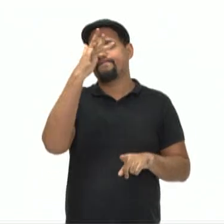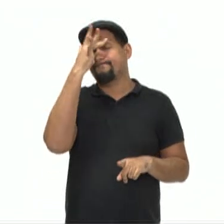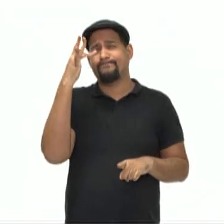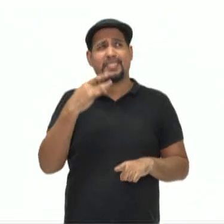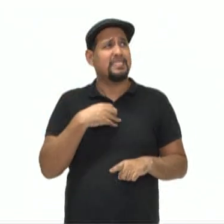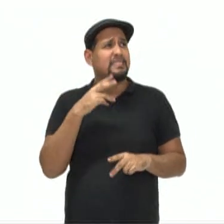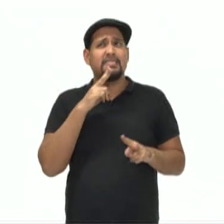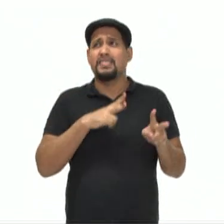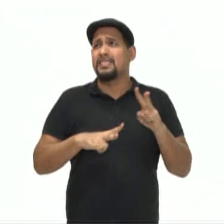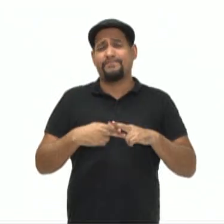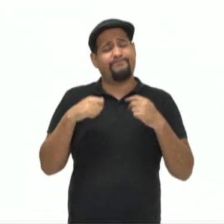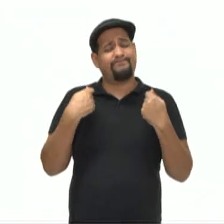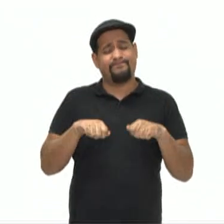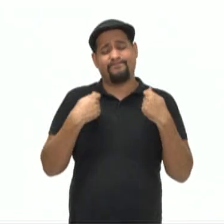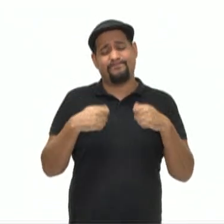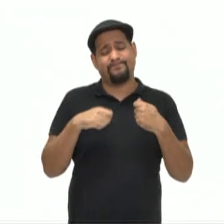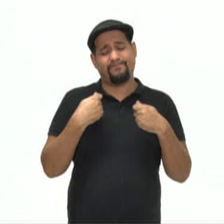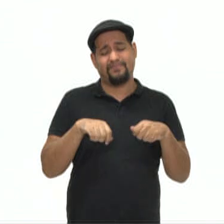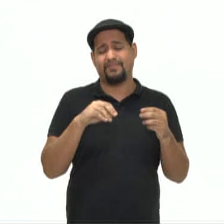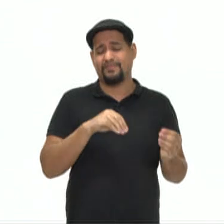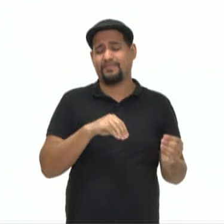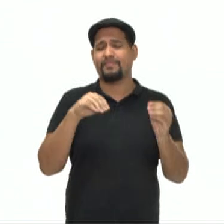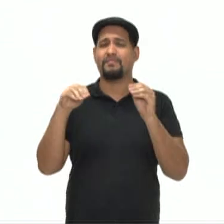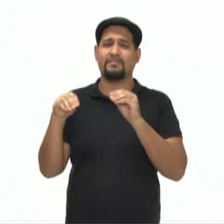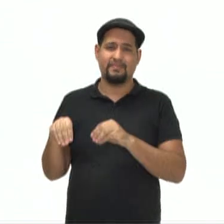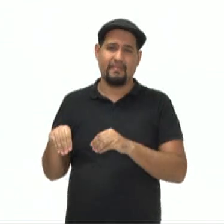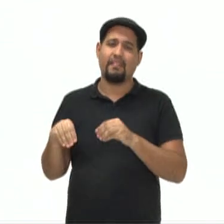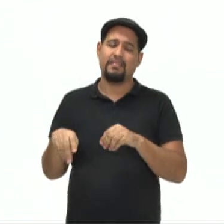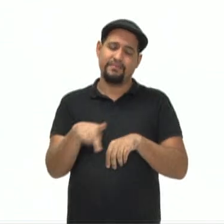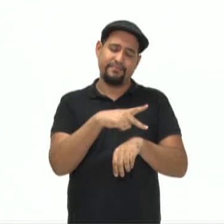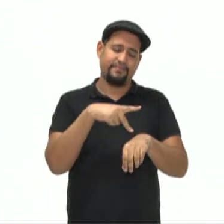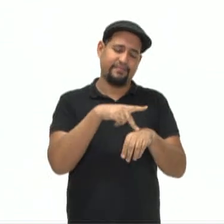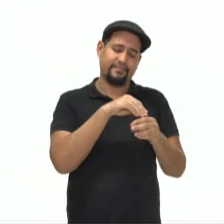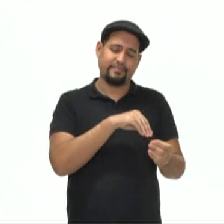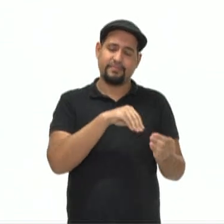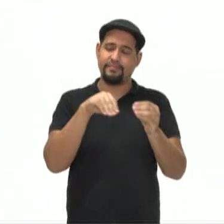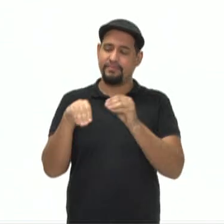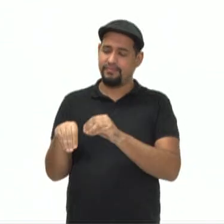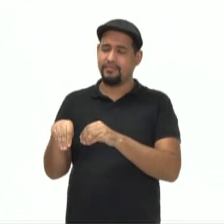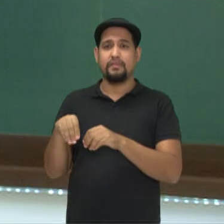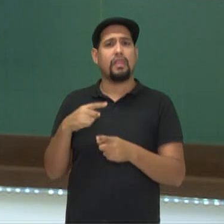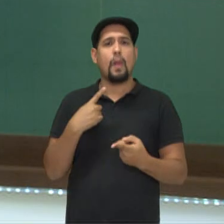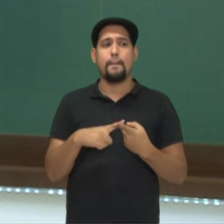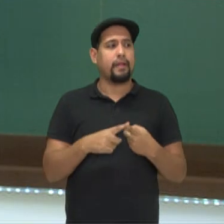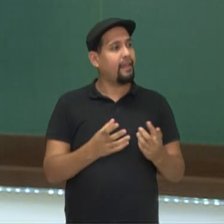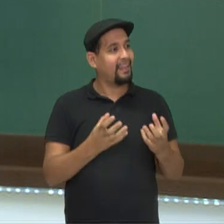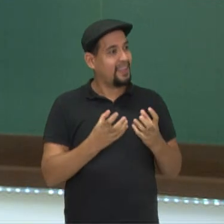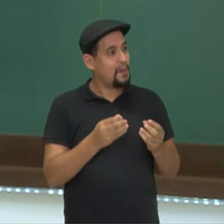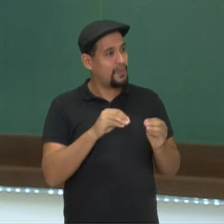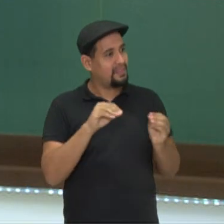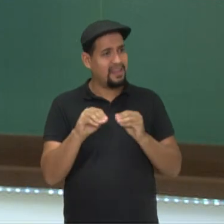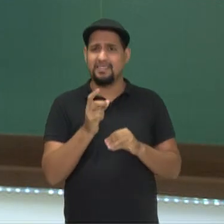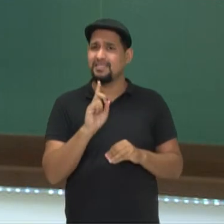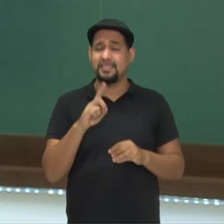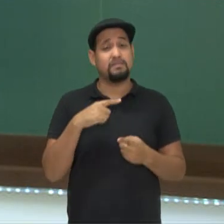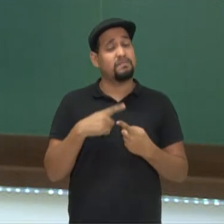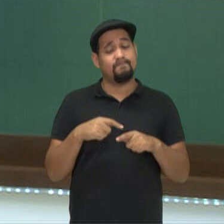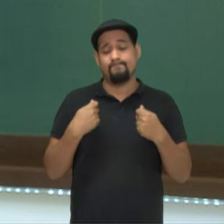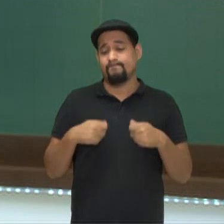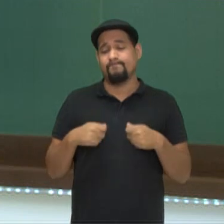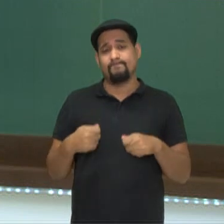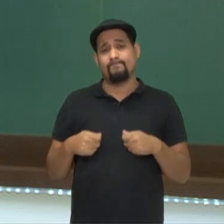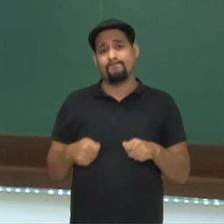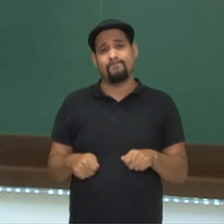vê obrigado a migrar do seu lugar de origem. Então, ele não sai porque ele quer. Ele sai porque ele está sendo obrigado,